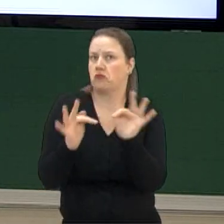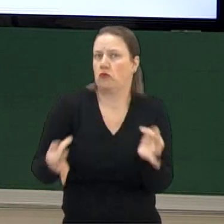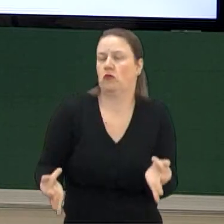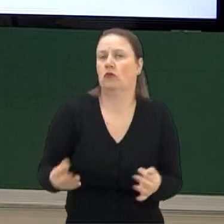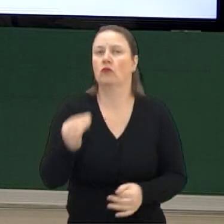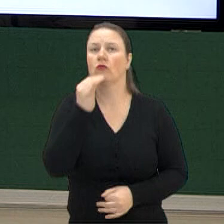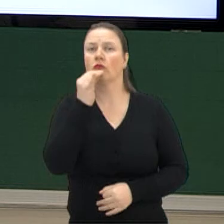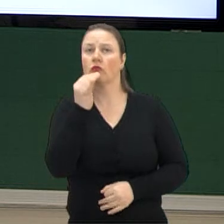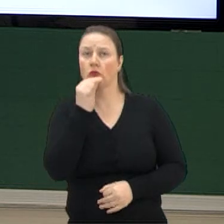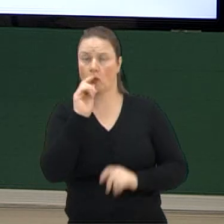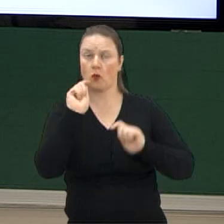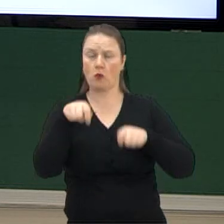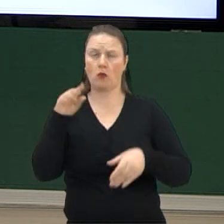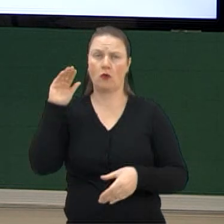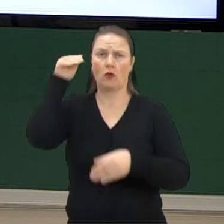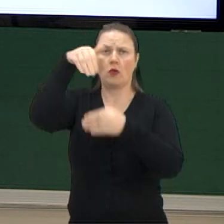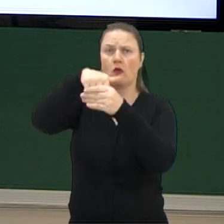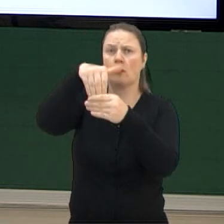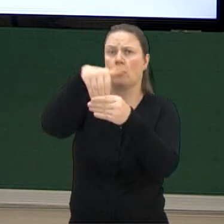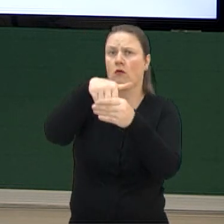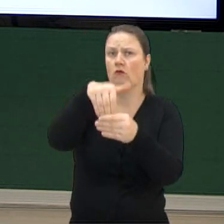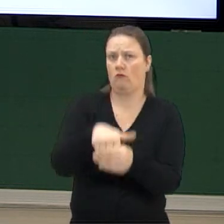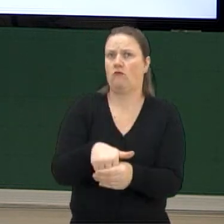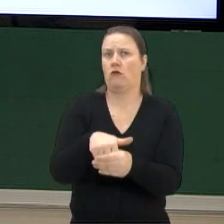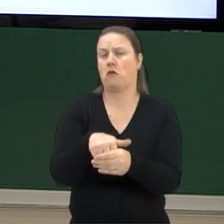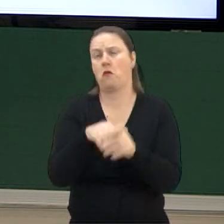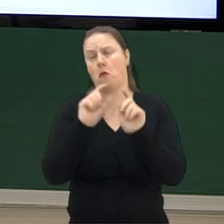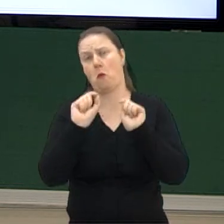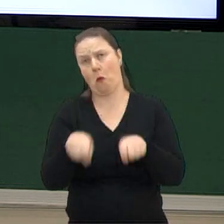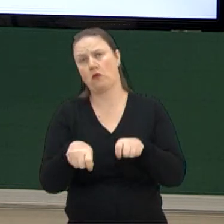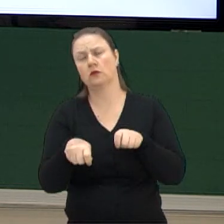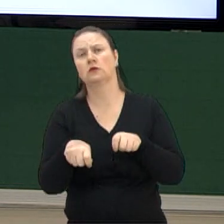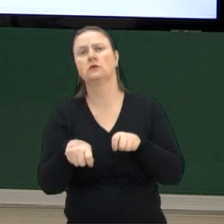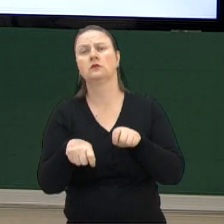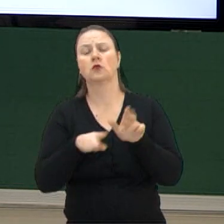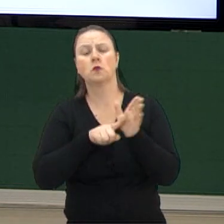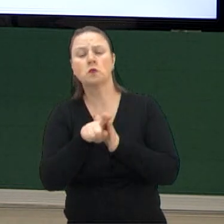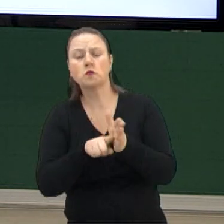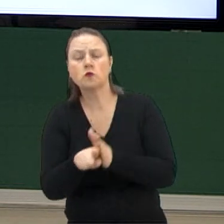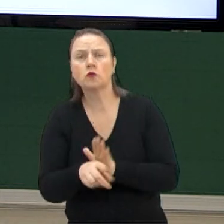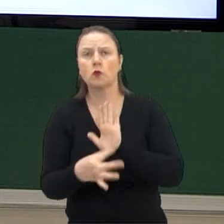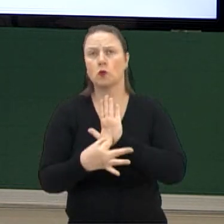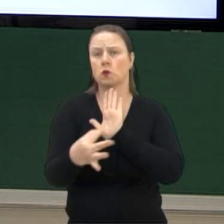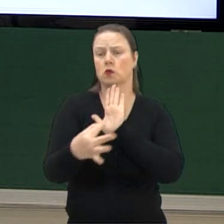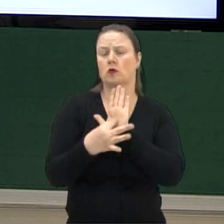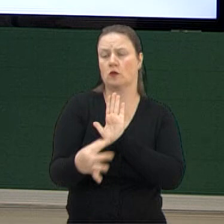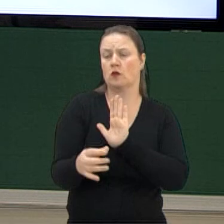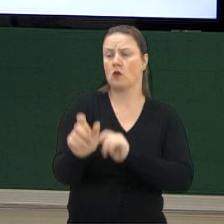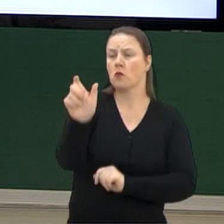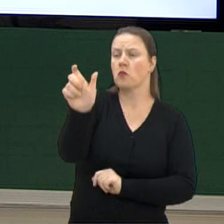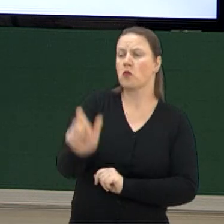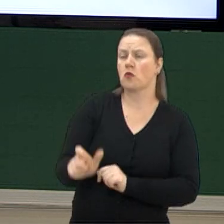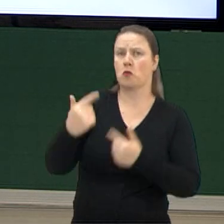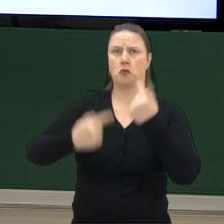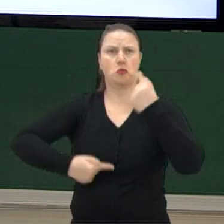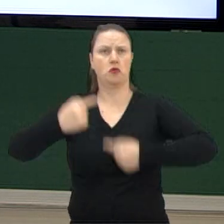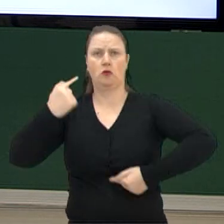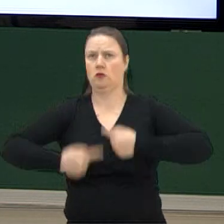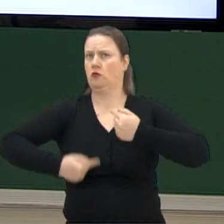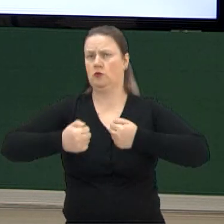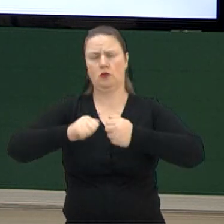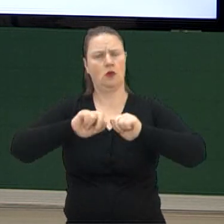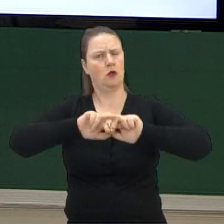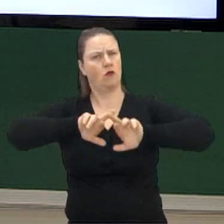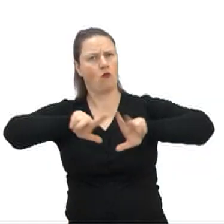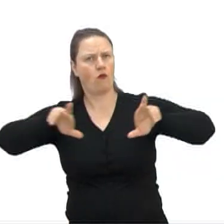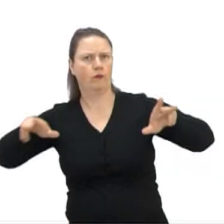uma pesquisa eleitoral, ela é uma pesquisa de opinião, a sua opinião a respeito de alguma coisa. E eu vou